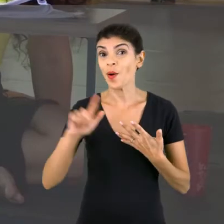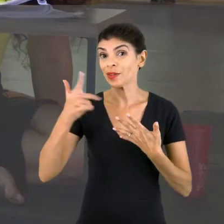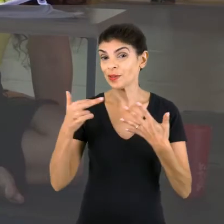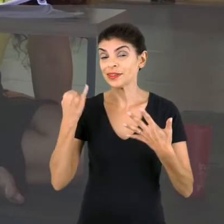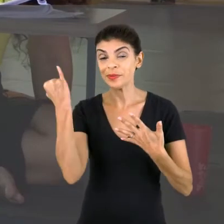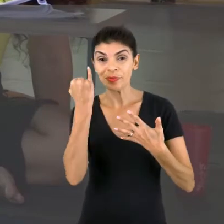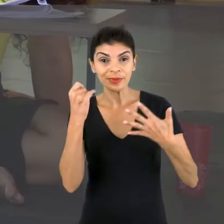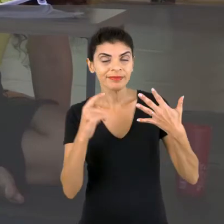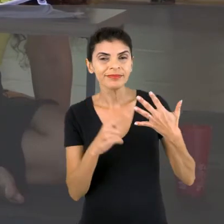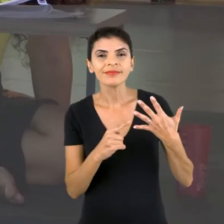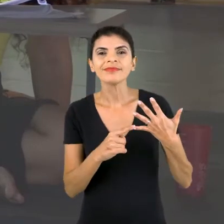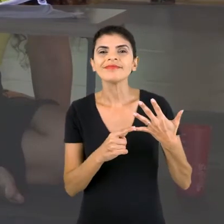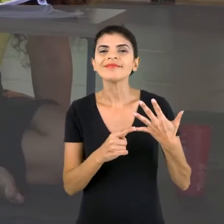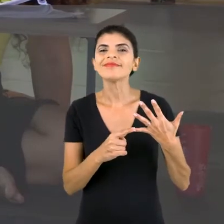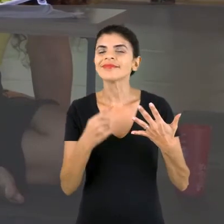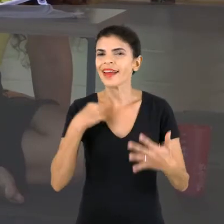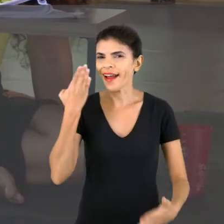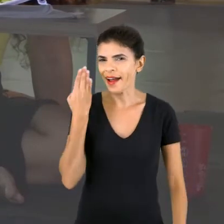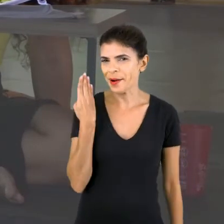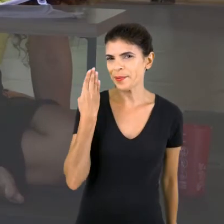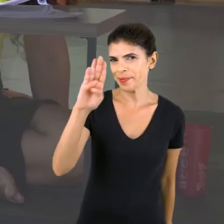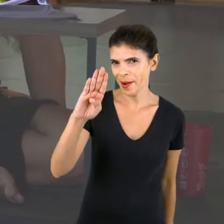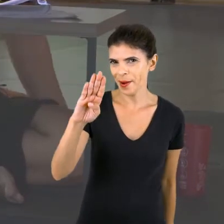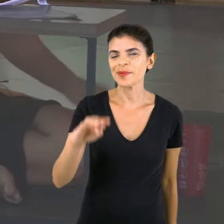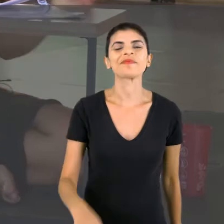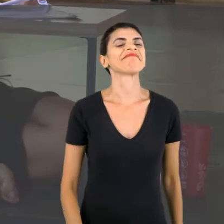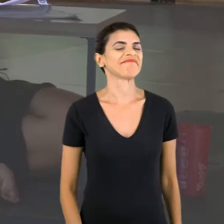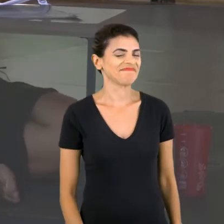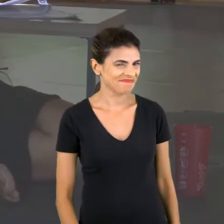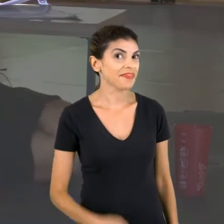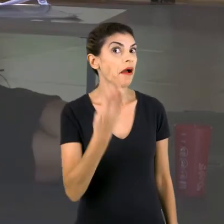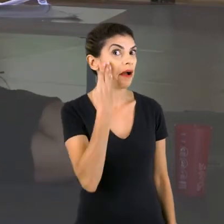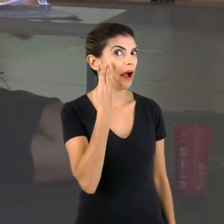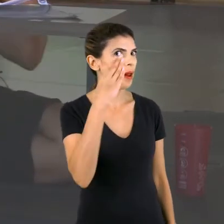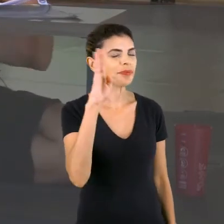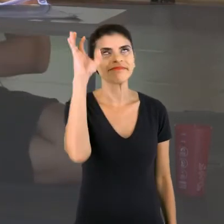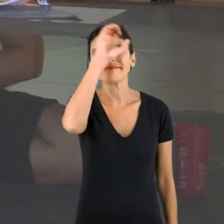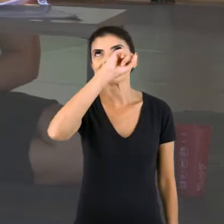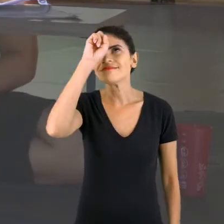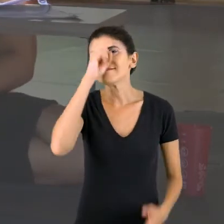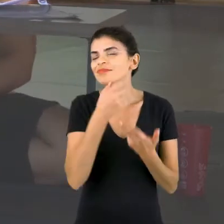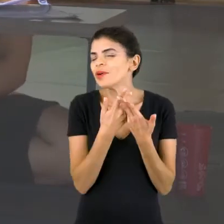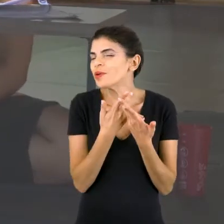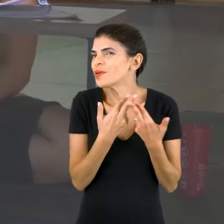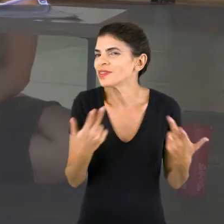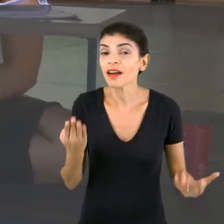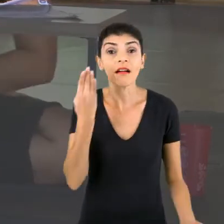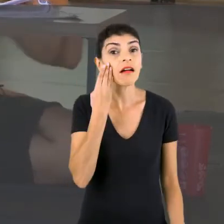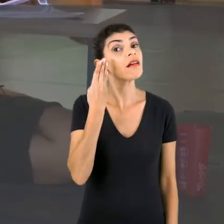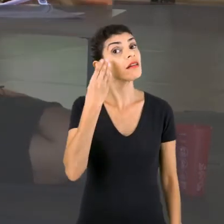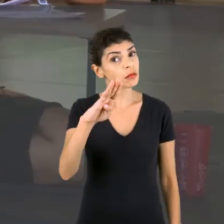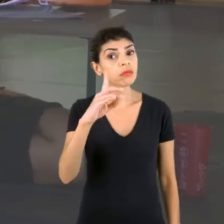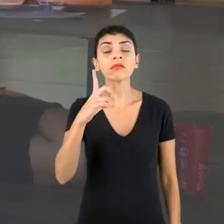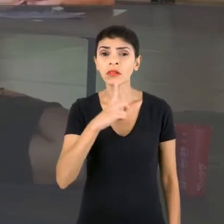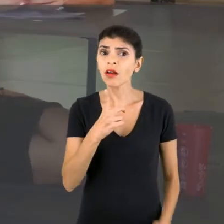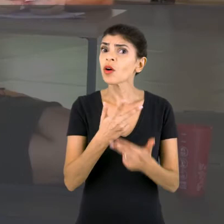importante uma boa dose de cara de pau. O Circo no Ato, ele aprendeu muito que dessa cara de